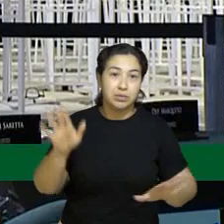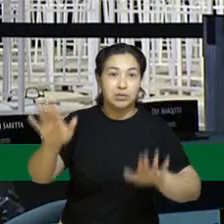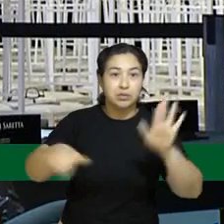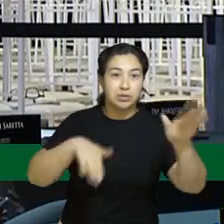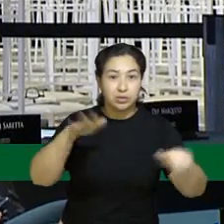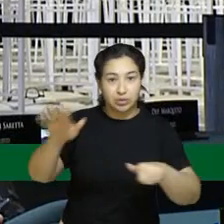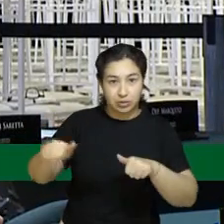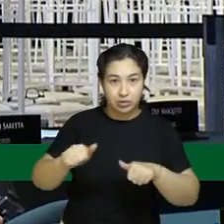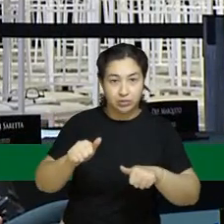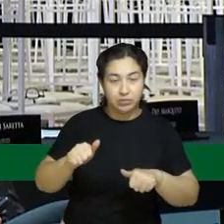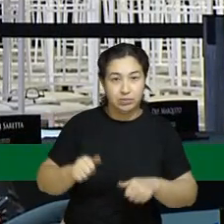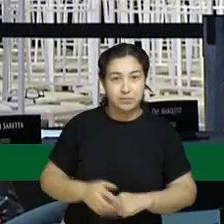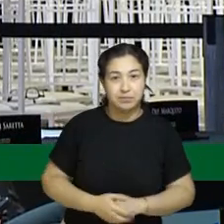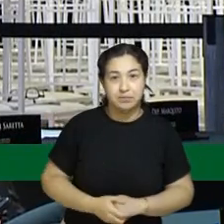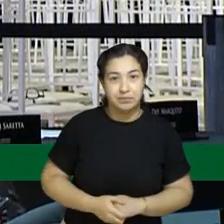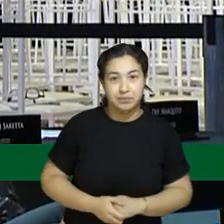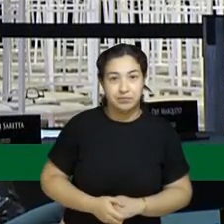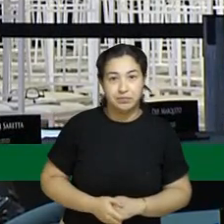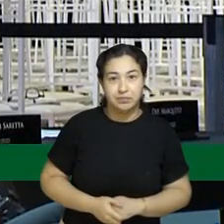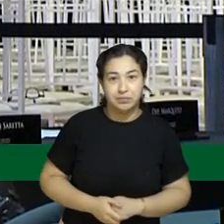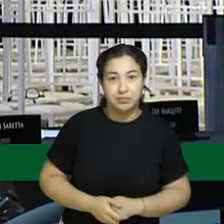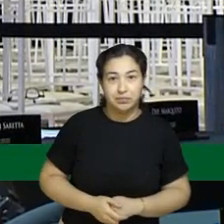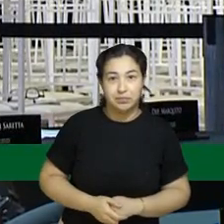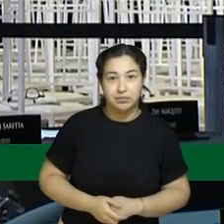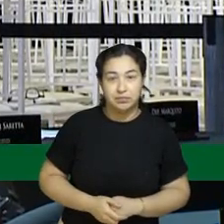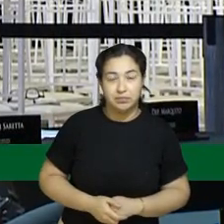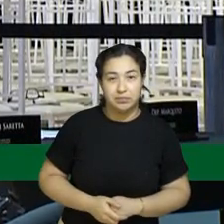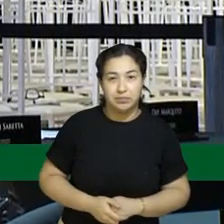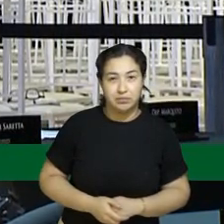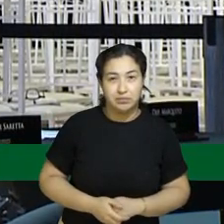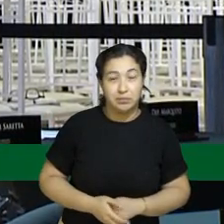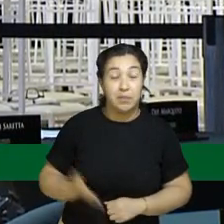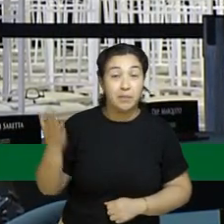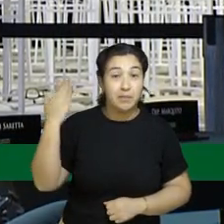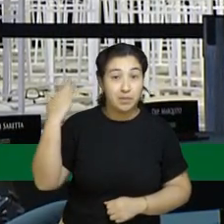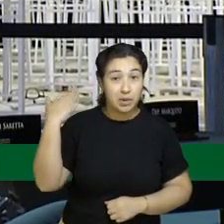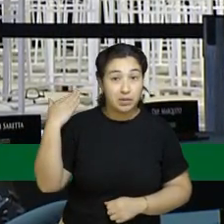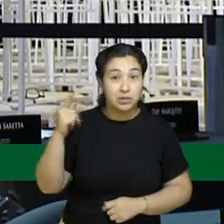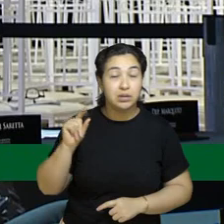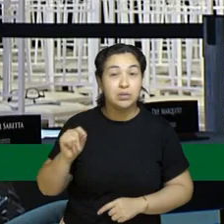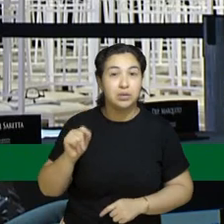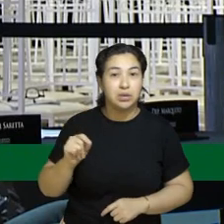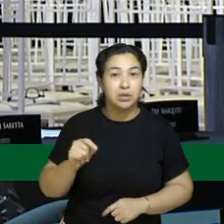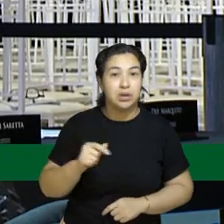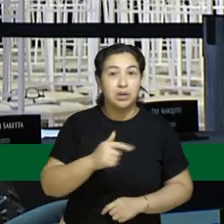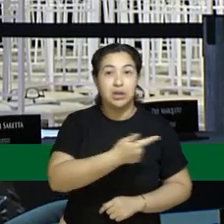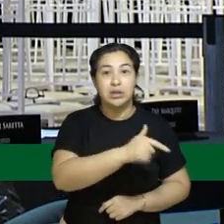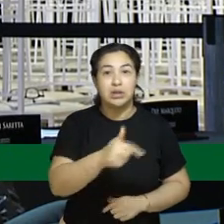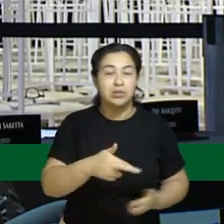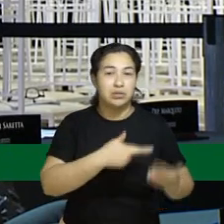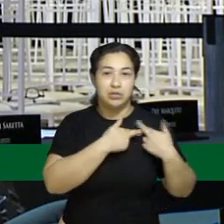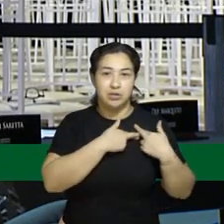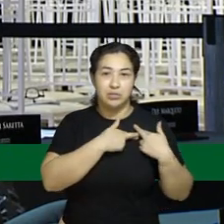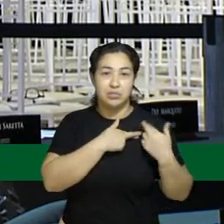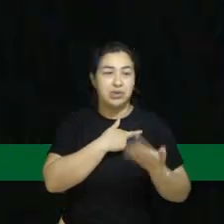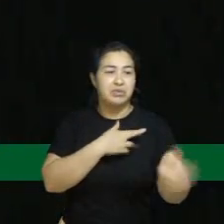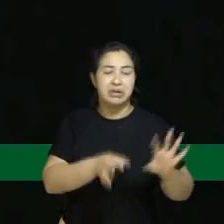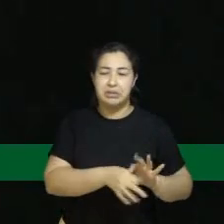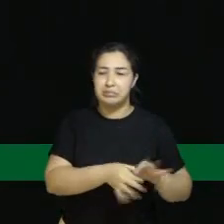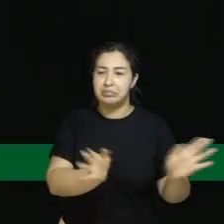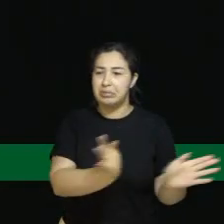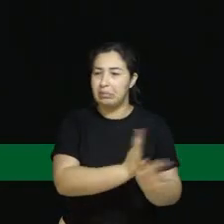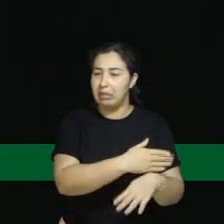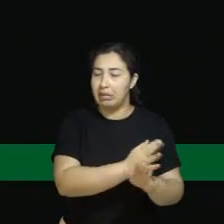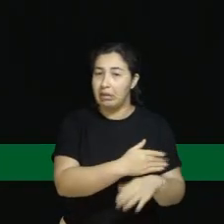Então, para deixar a verdade às claras, o que se tinha no modelo anterior? Ninguém era responsável por nada, tava a Deus dará.